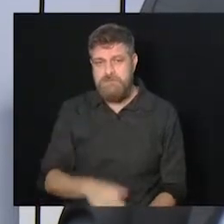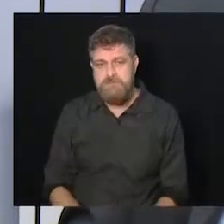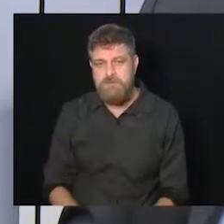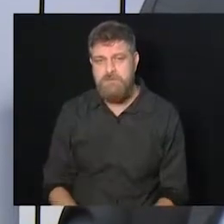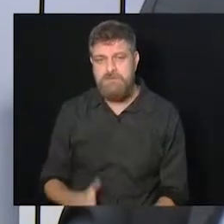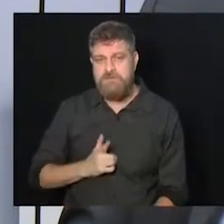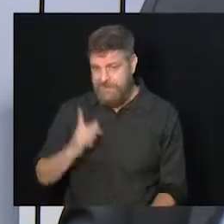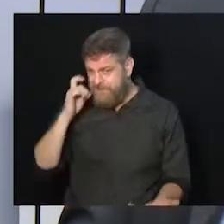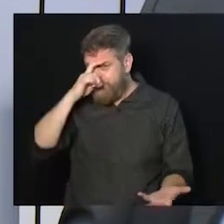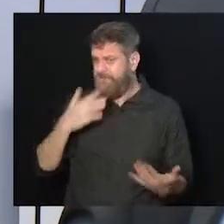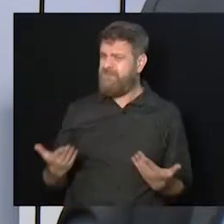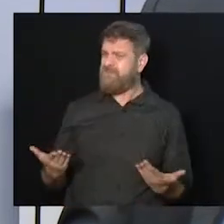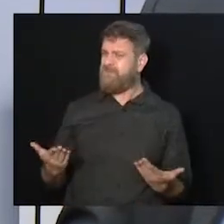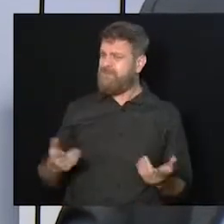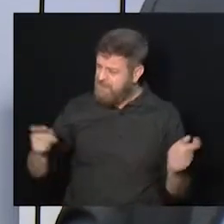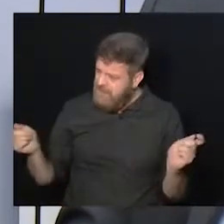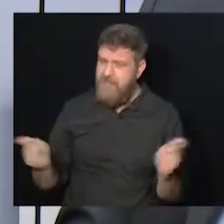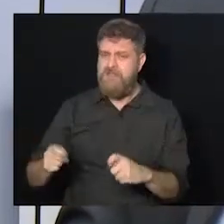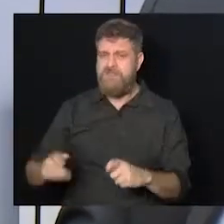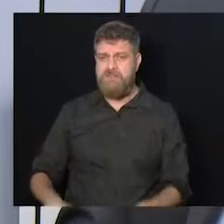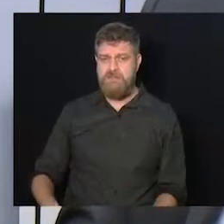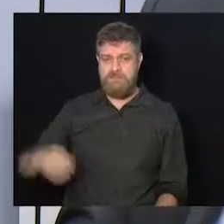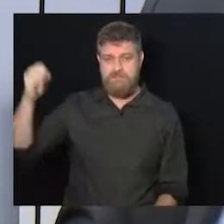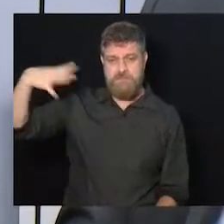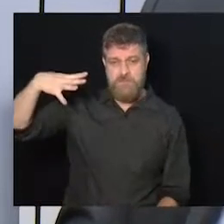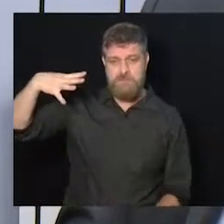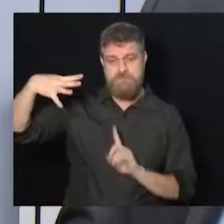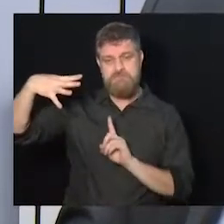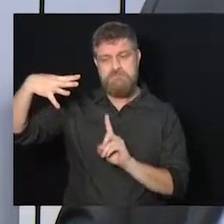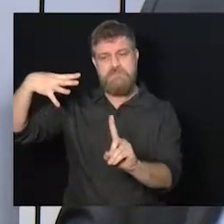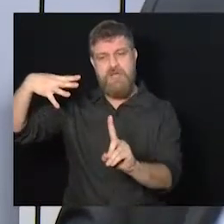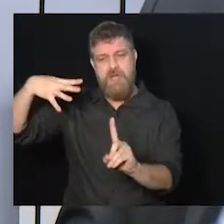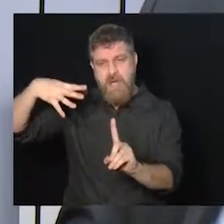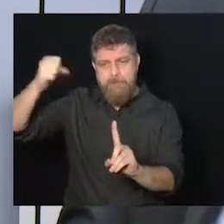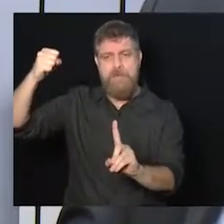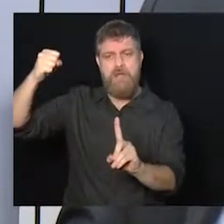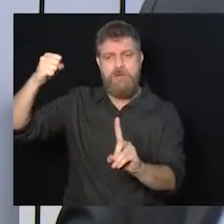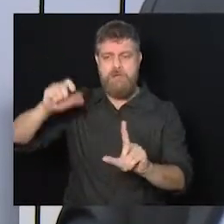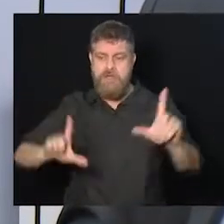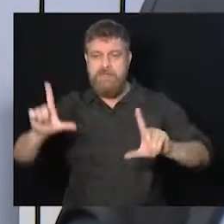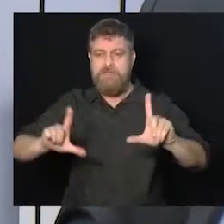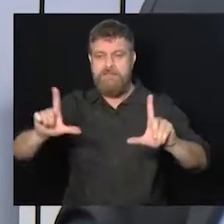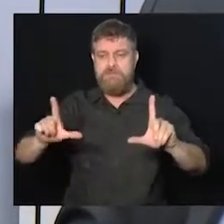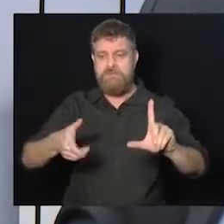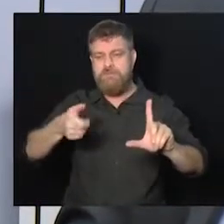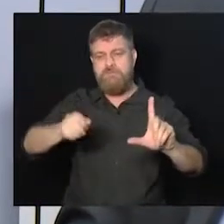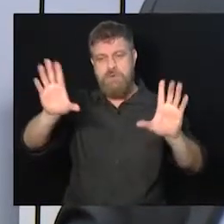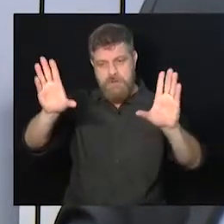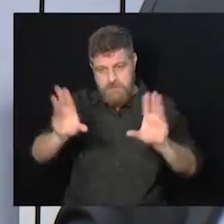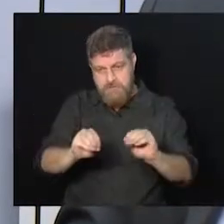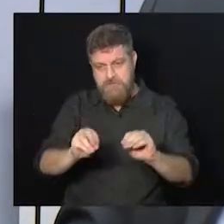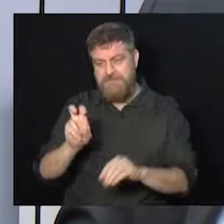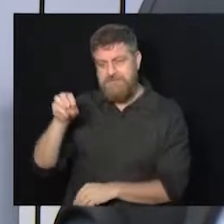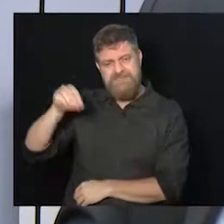coisa difícil. Uma coisa básica. Né? Apagar a luz quando você sai do aposento, desligar a televisão, mesmo que você vá voltar daí a